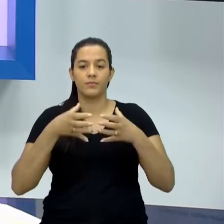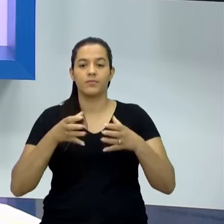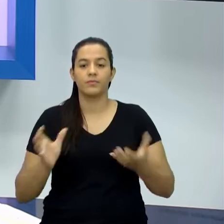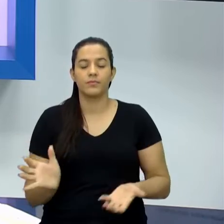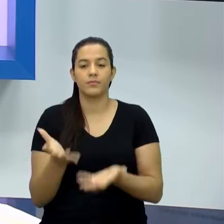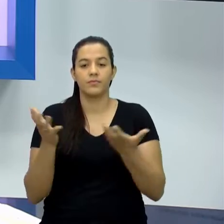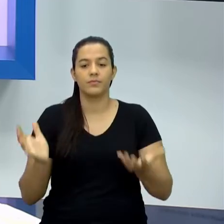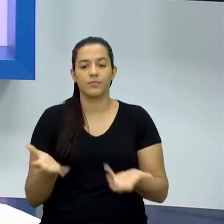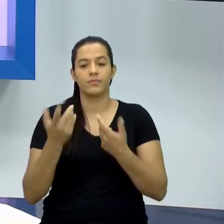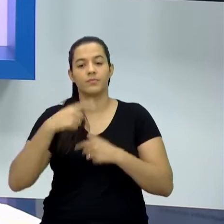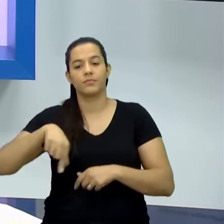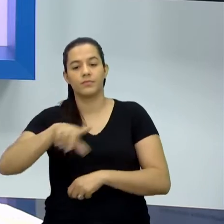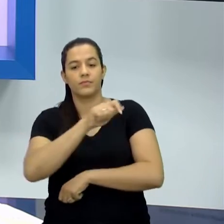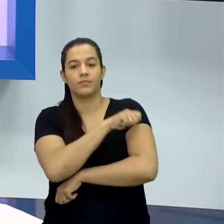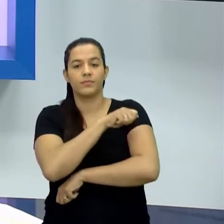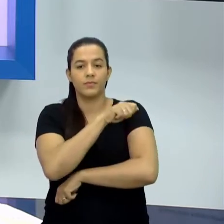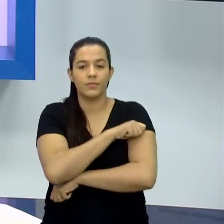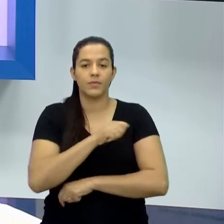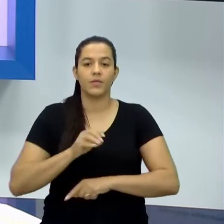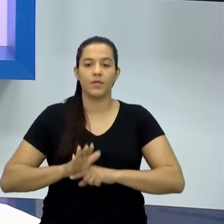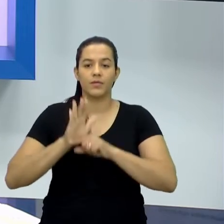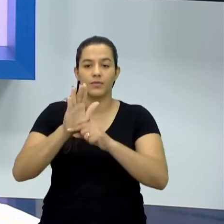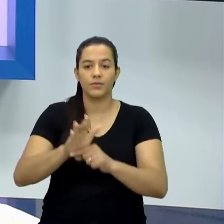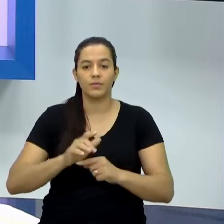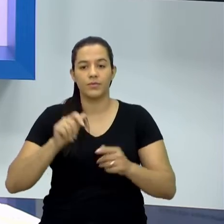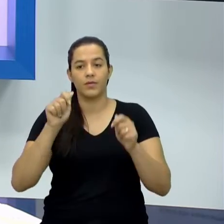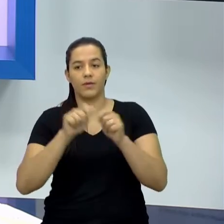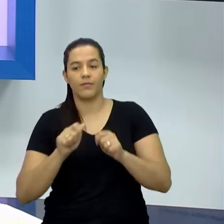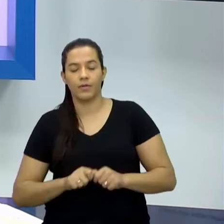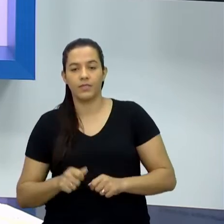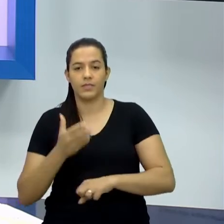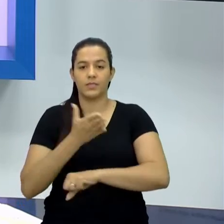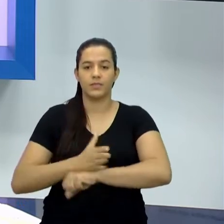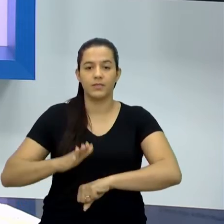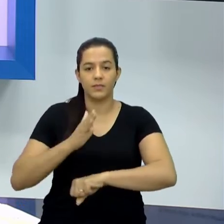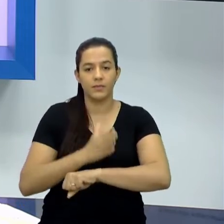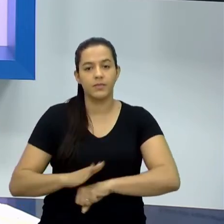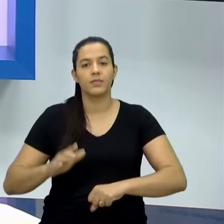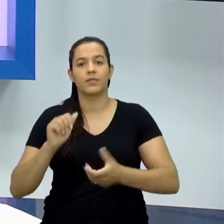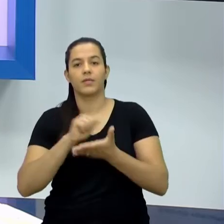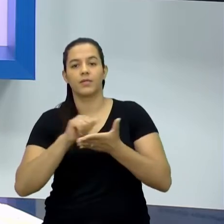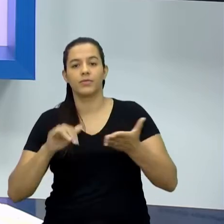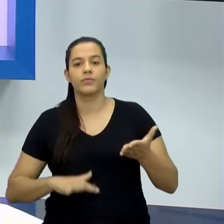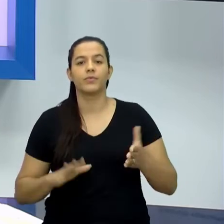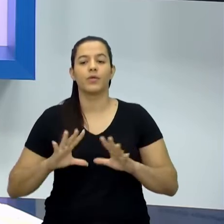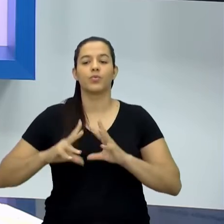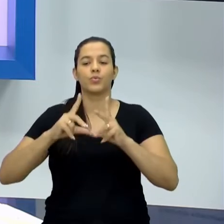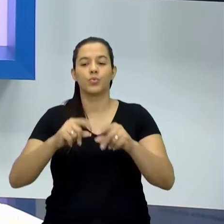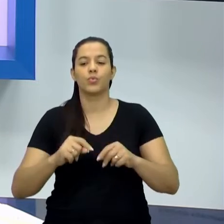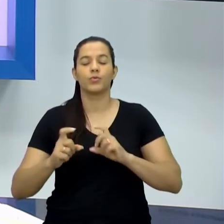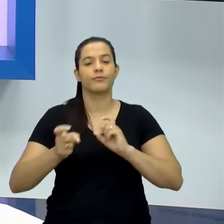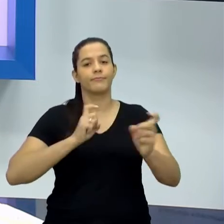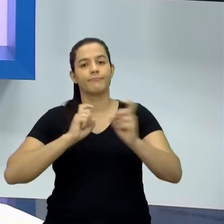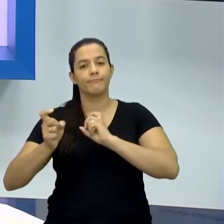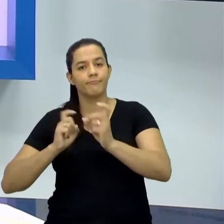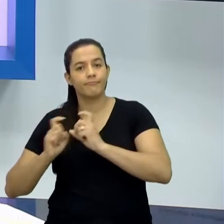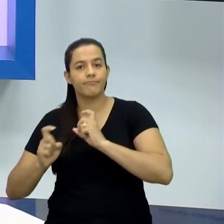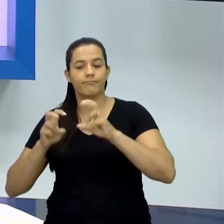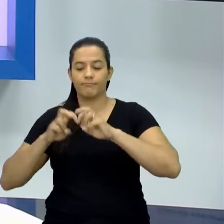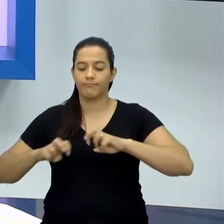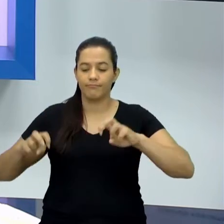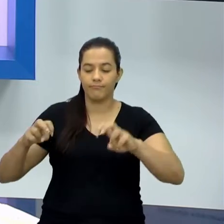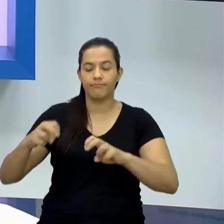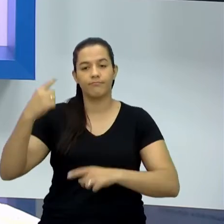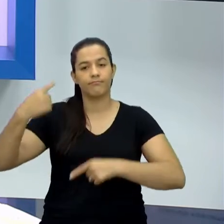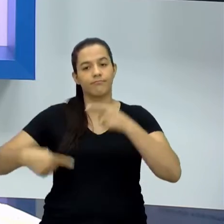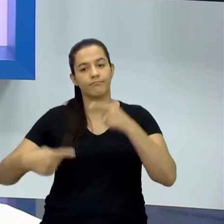mobilizar mesmo os nossos estudantes a fazerem essa prática, a se reunirem, a fazerem mais